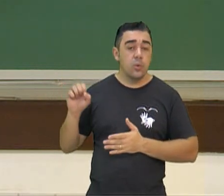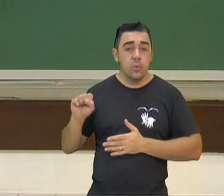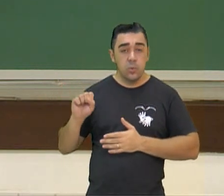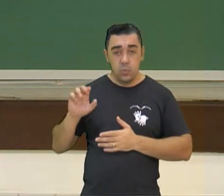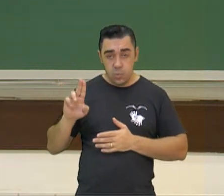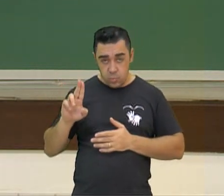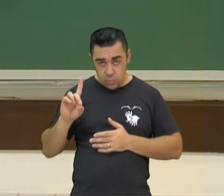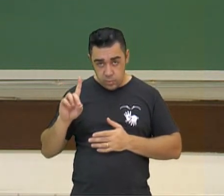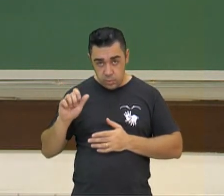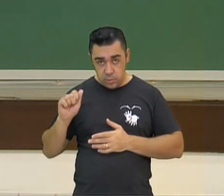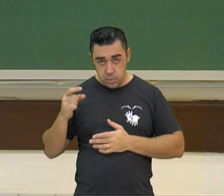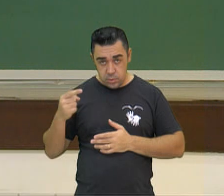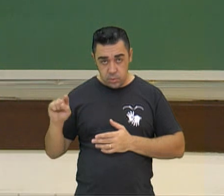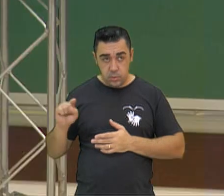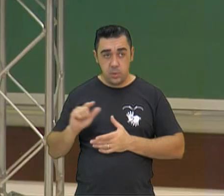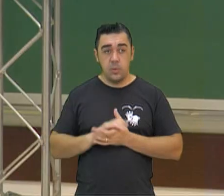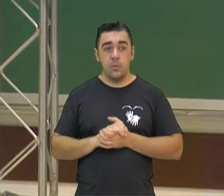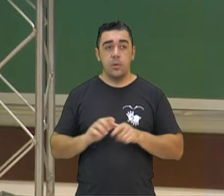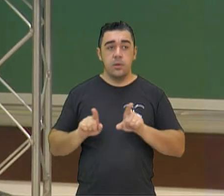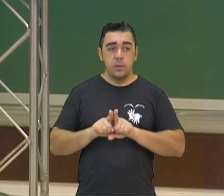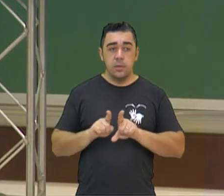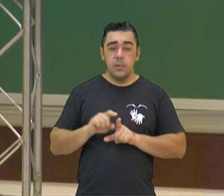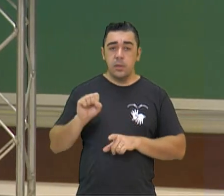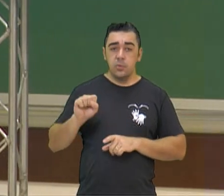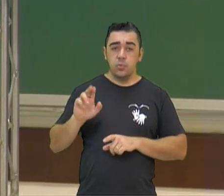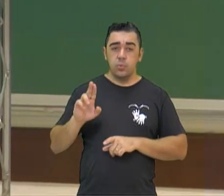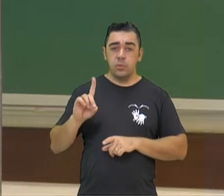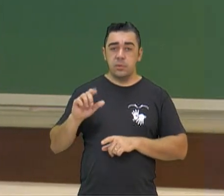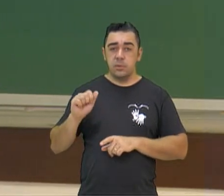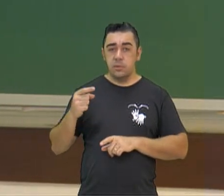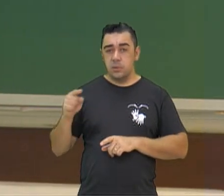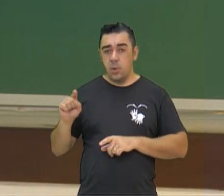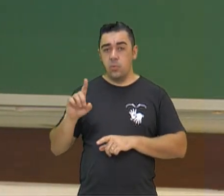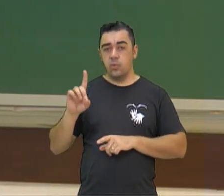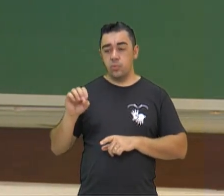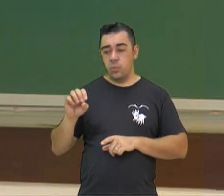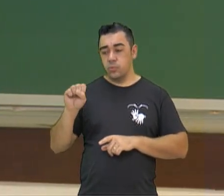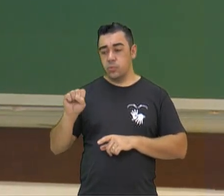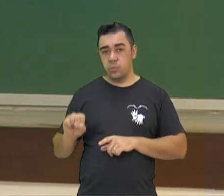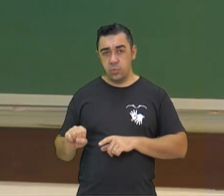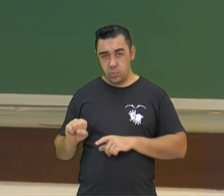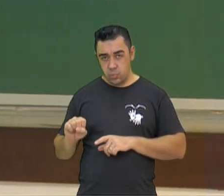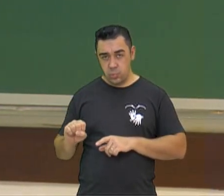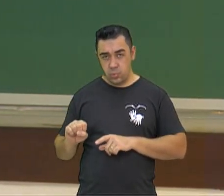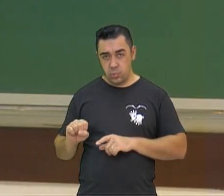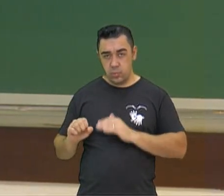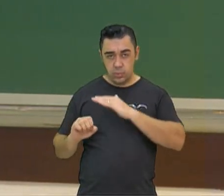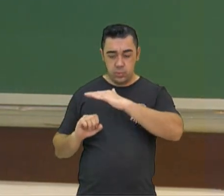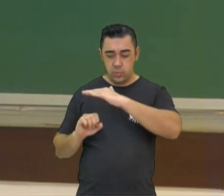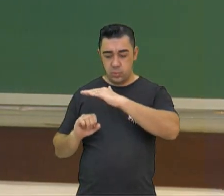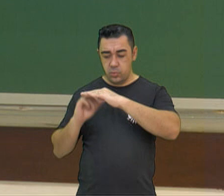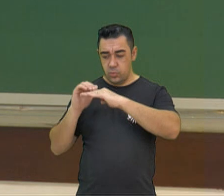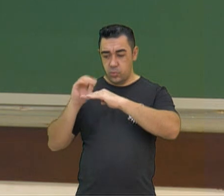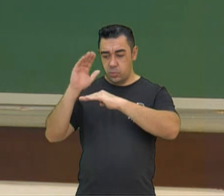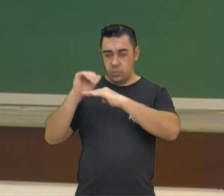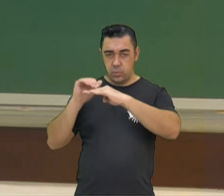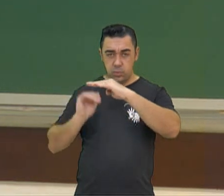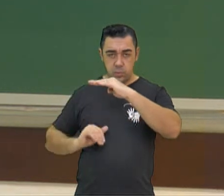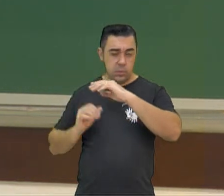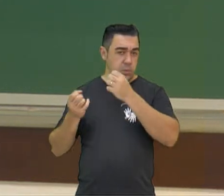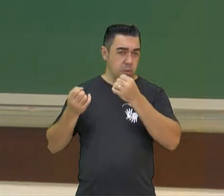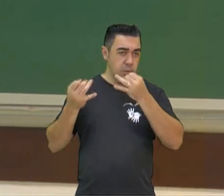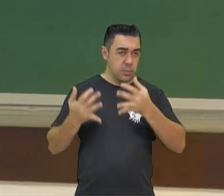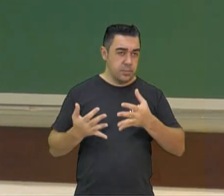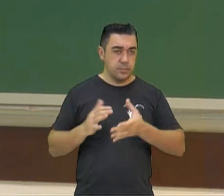Sudão e o Sudão do Sul tem uma divisão aqui entre eles. Já vamos ver essa